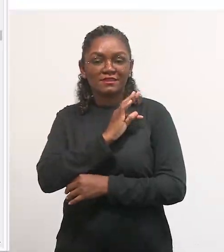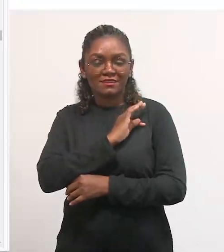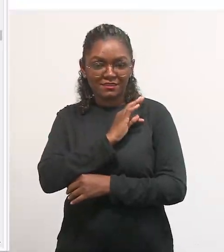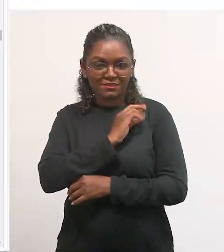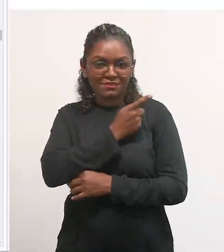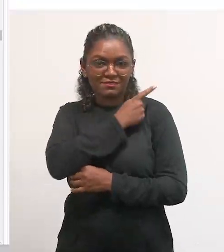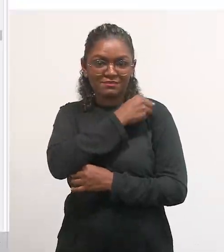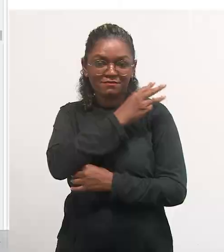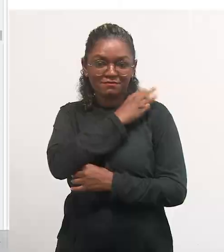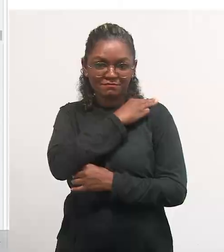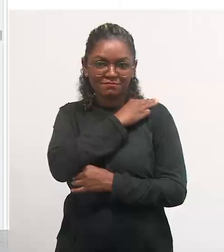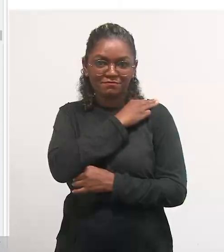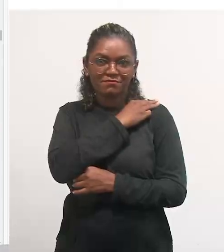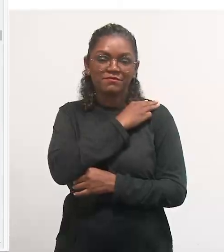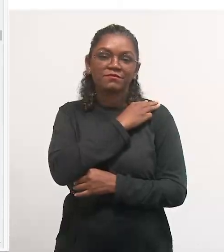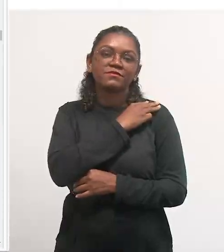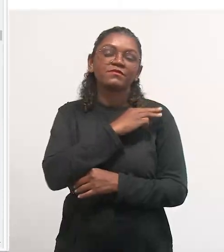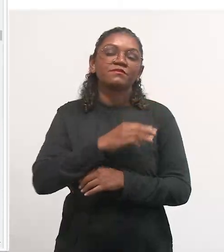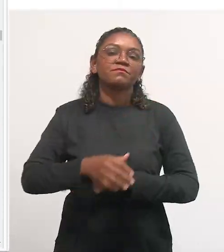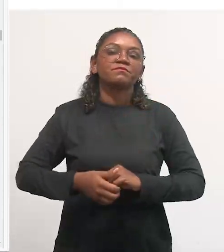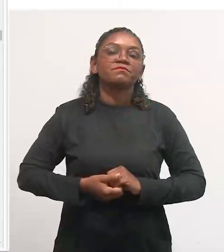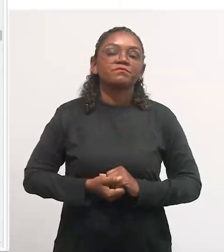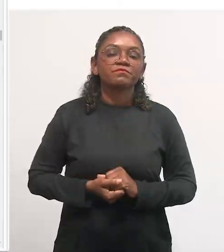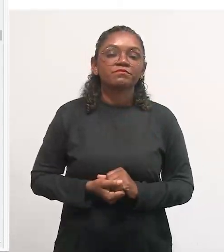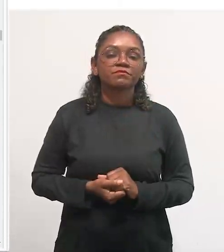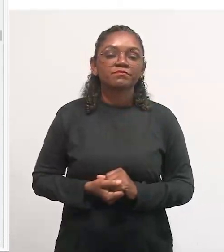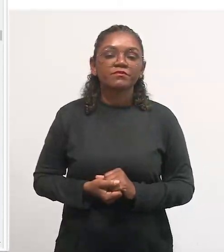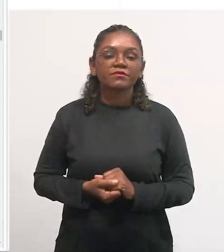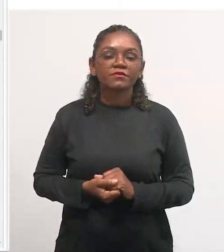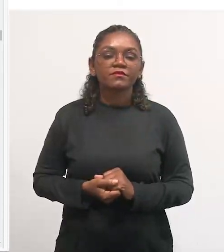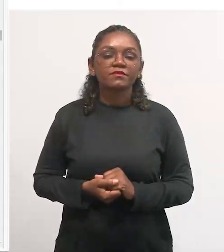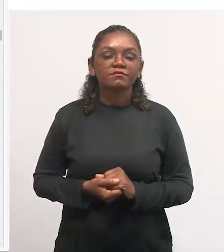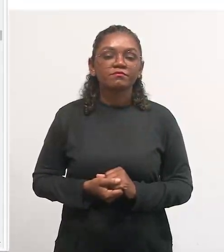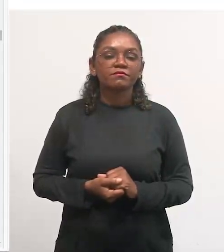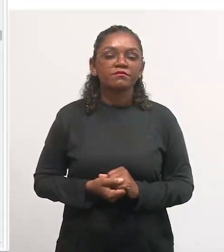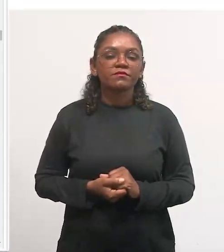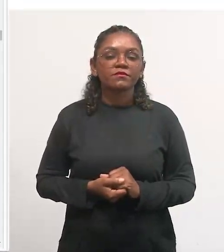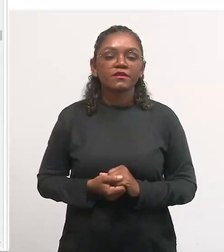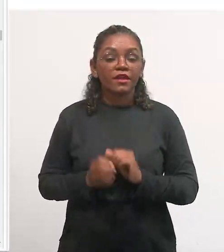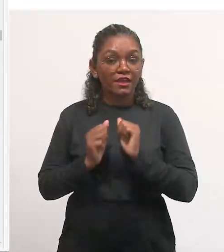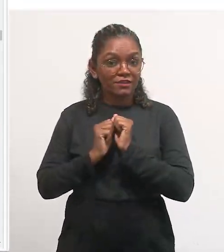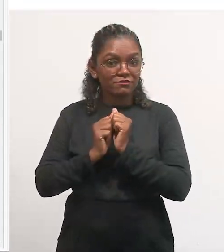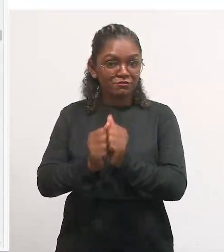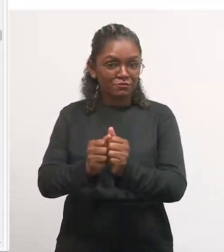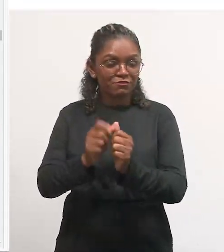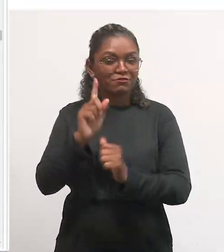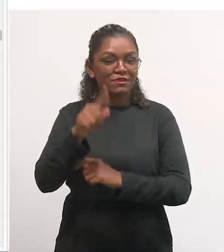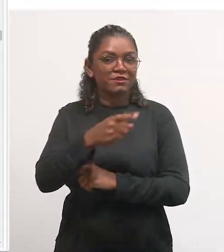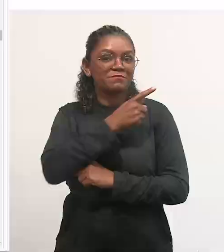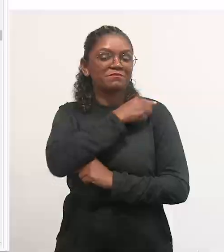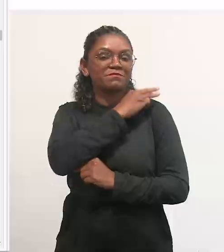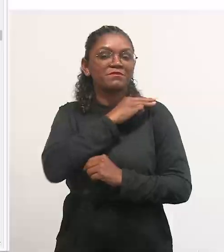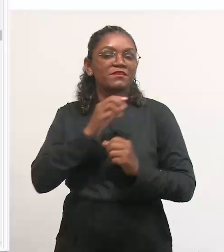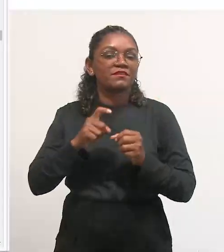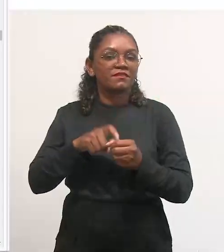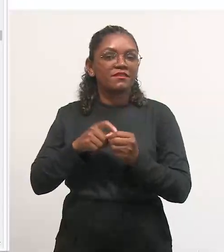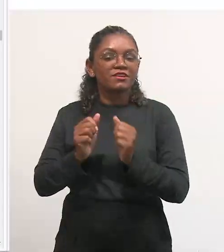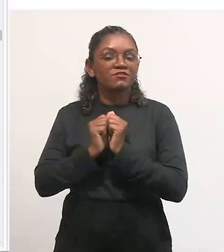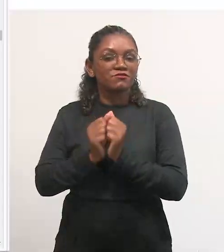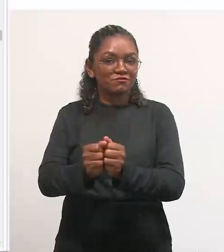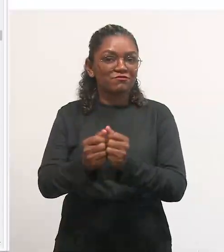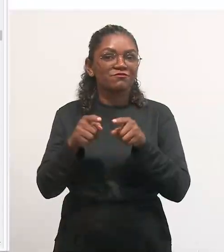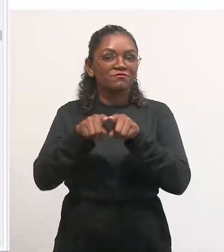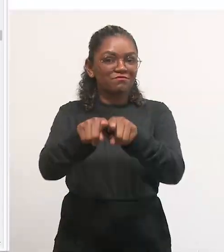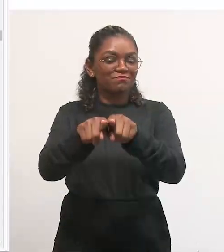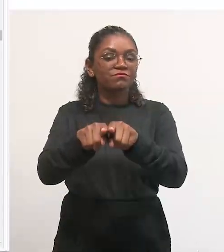de nível médio, que ela corre junto com o ensino médio, ela tem que ser desenvolvida com